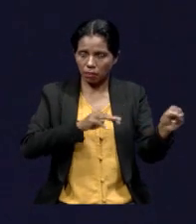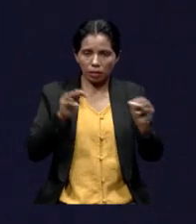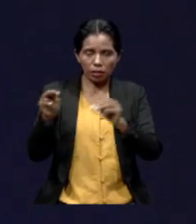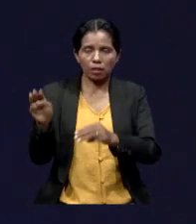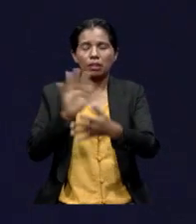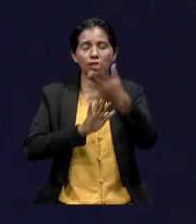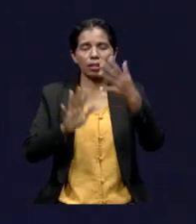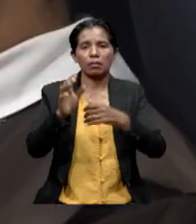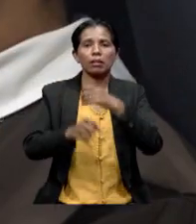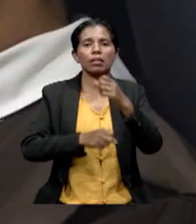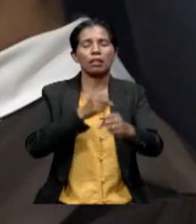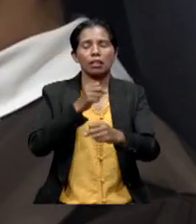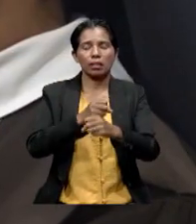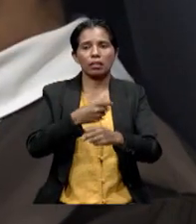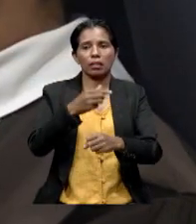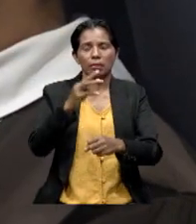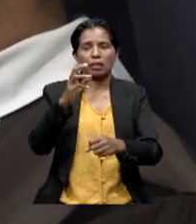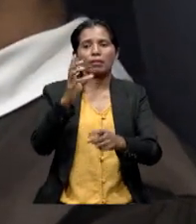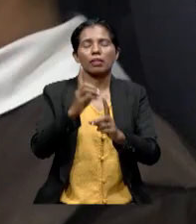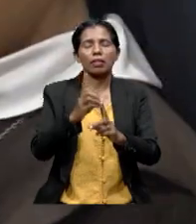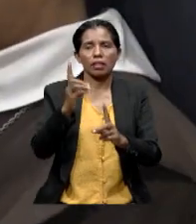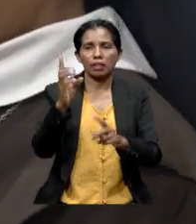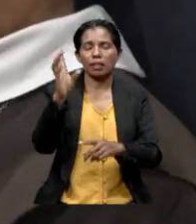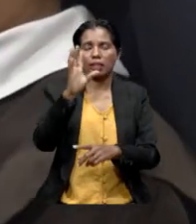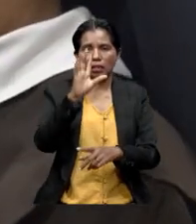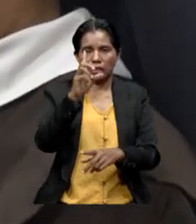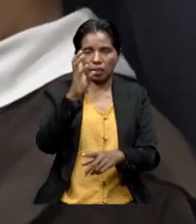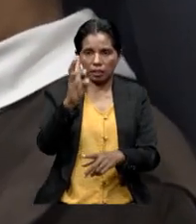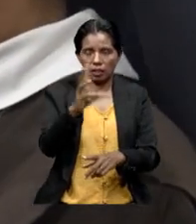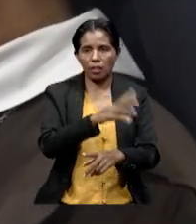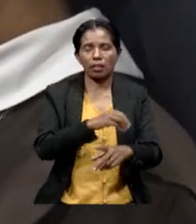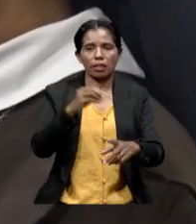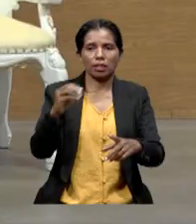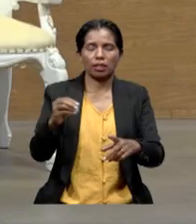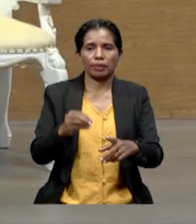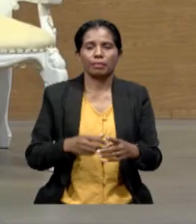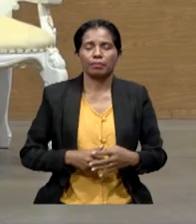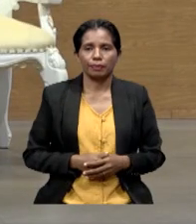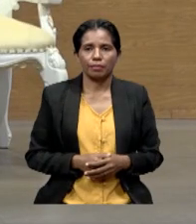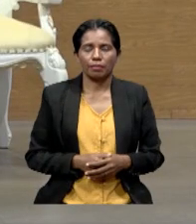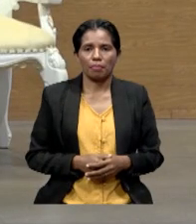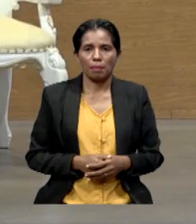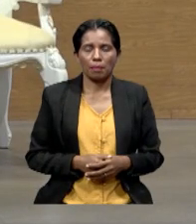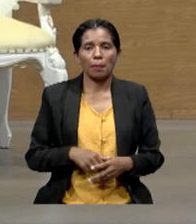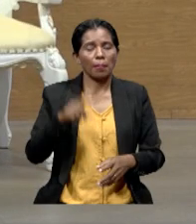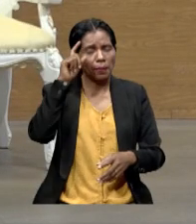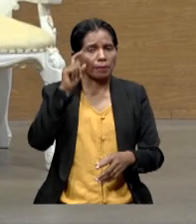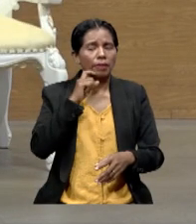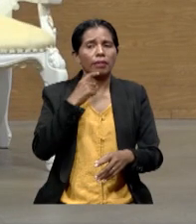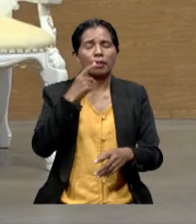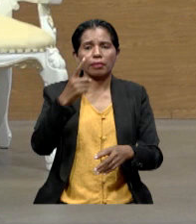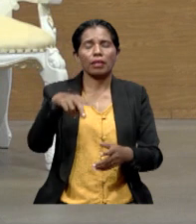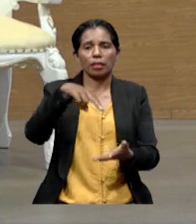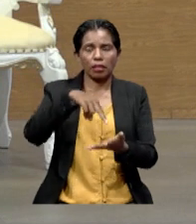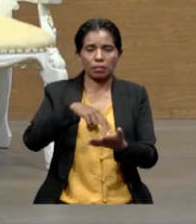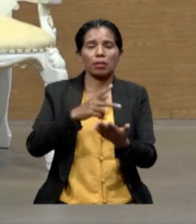celebração aniversário de men TV ba dalanen e a salão multi usos be boradili finalize name Sananguzmong hateten estabelecimento